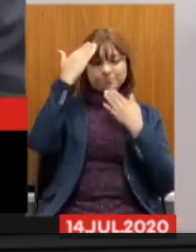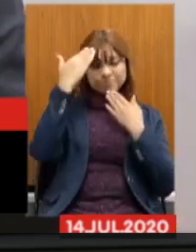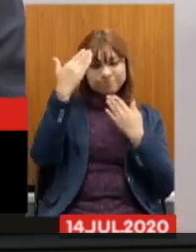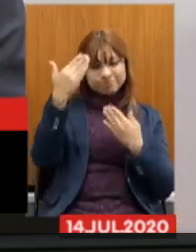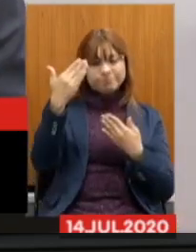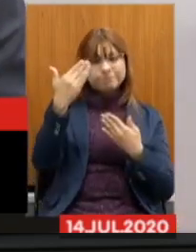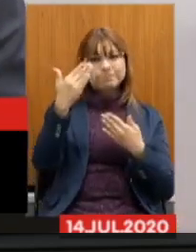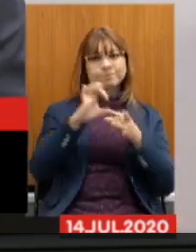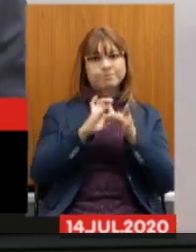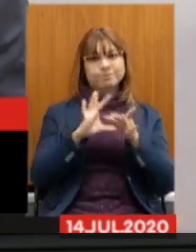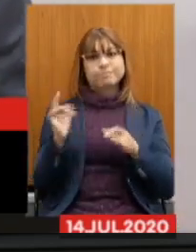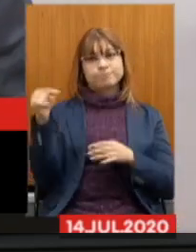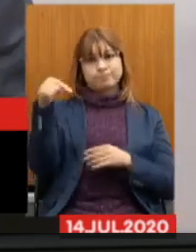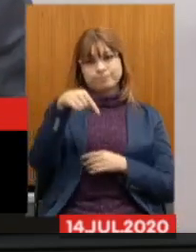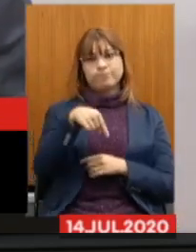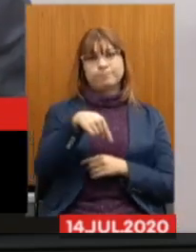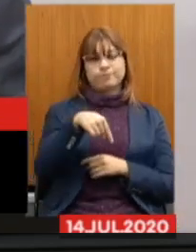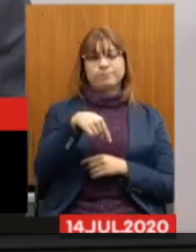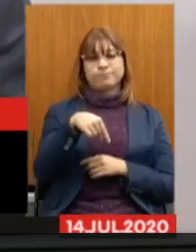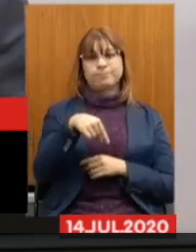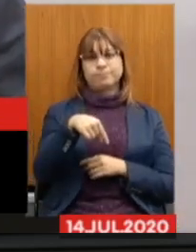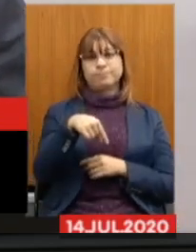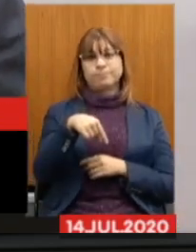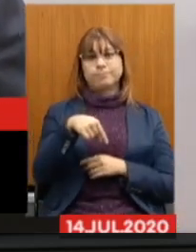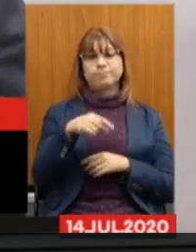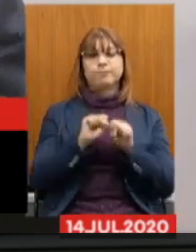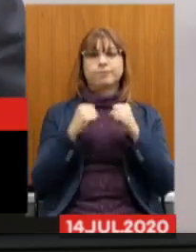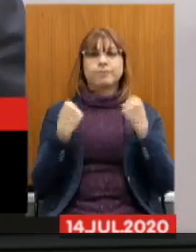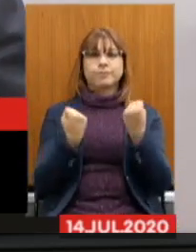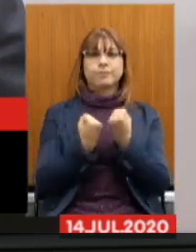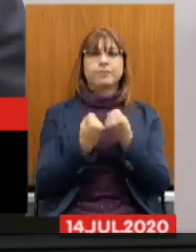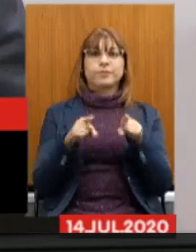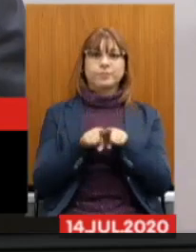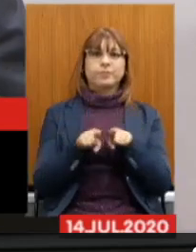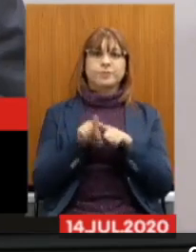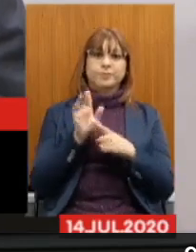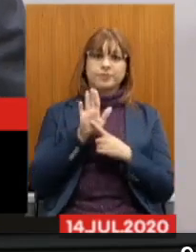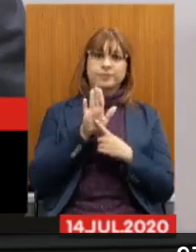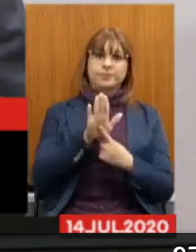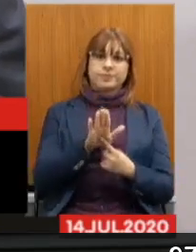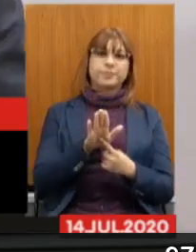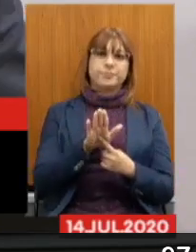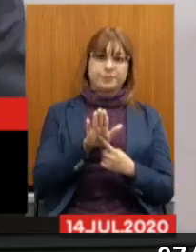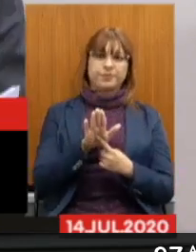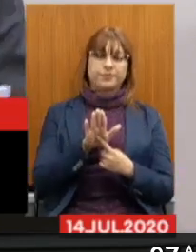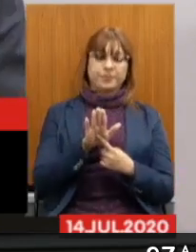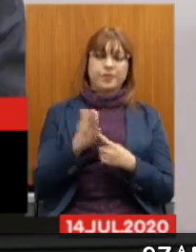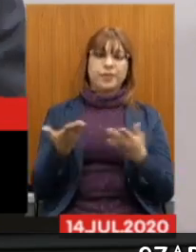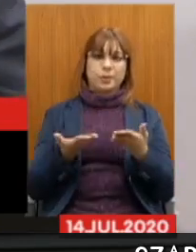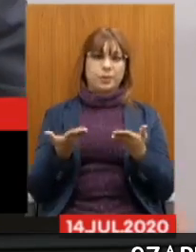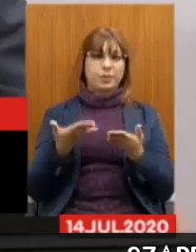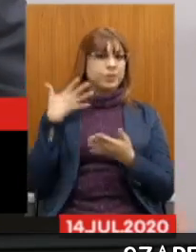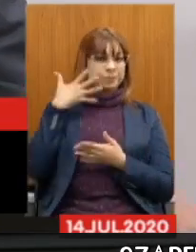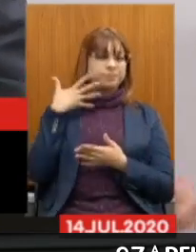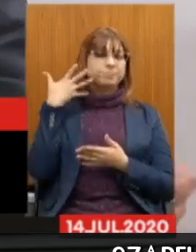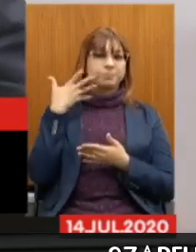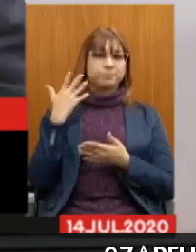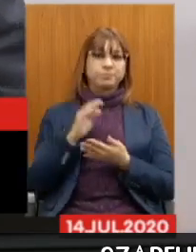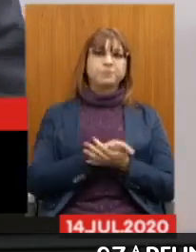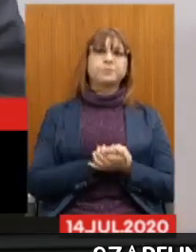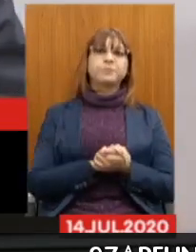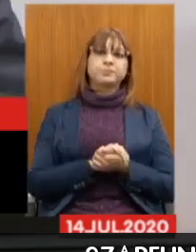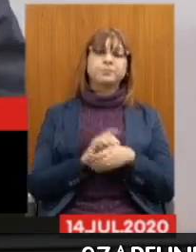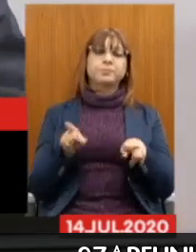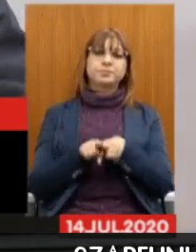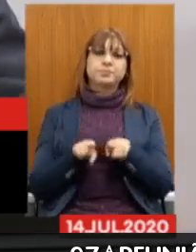pela disponibilidade em participar deste seminário e pela exposição que a senhora acabou de proferir. Registro